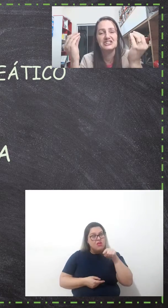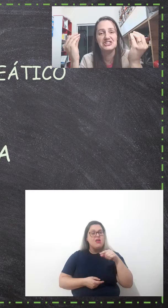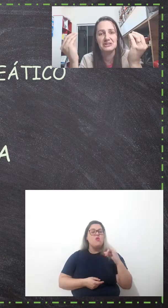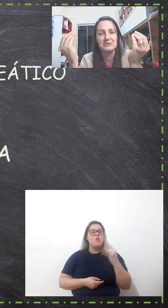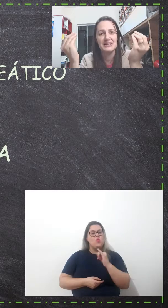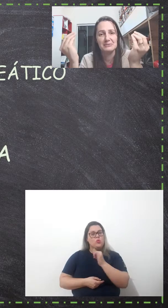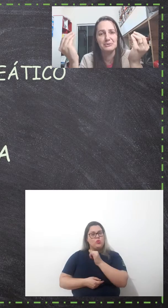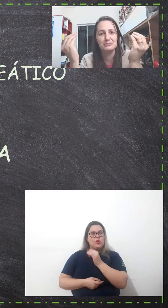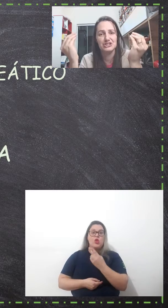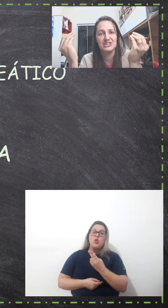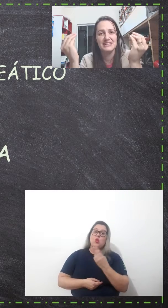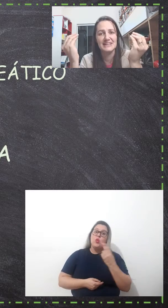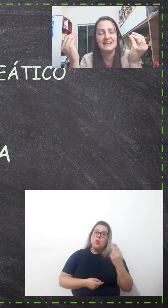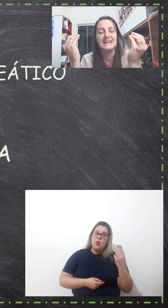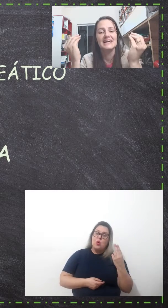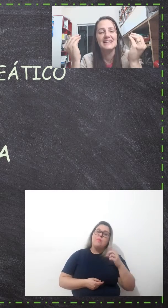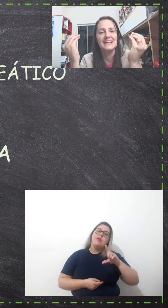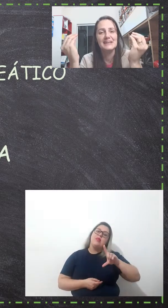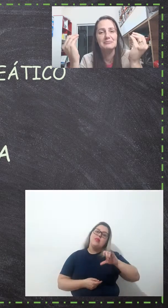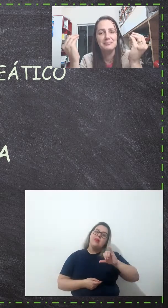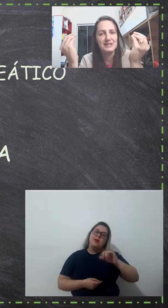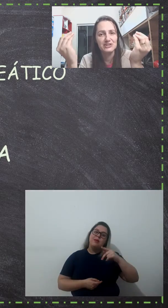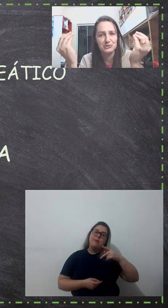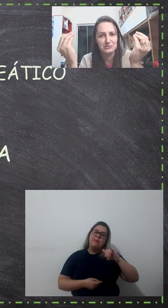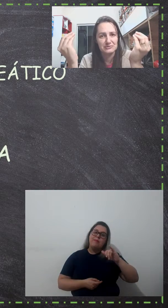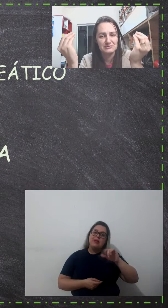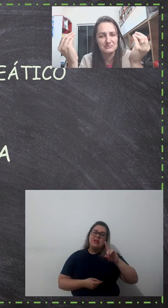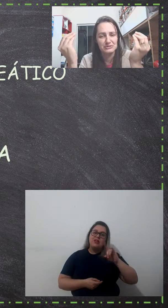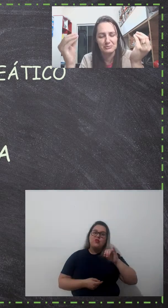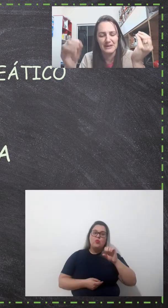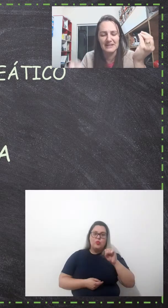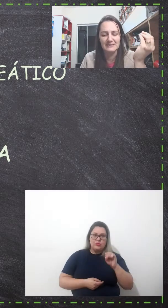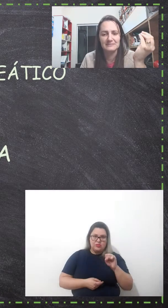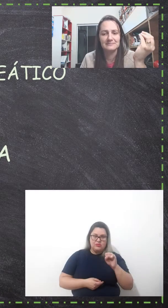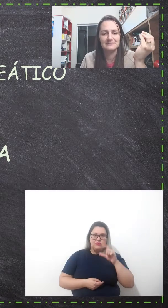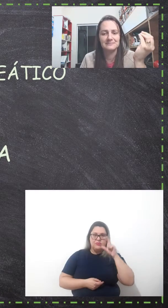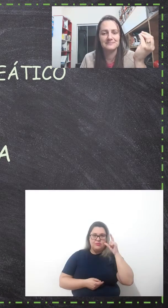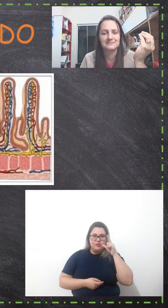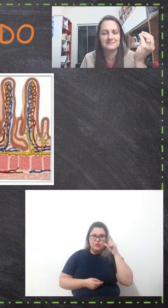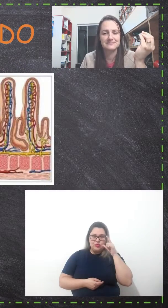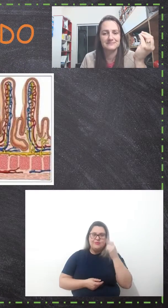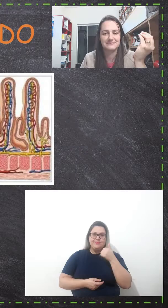a gente chama em biologia de lipídio, tudo bem?